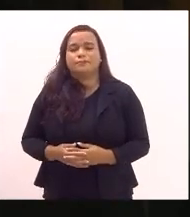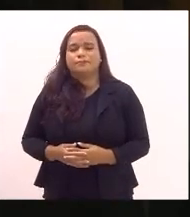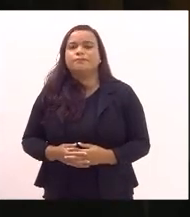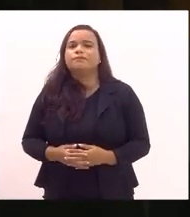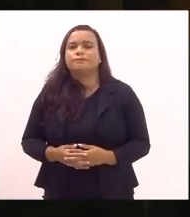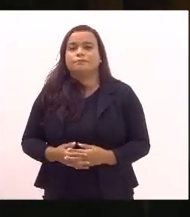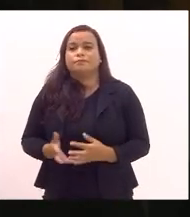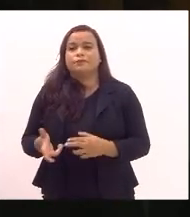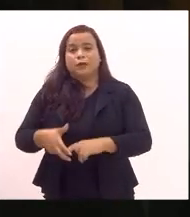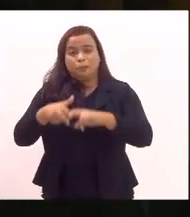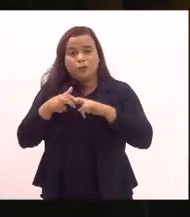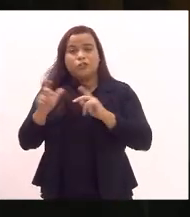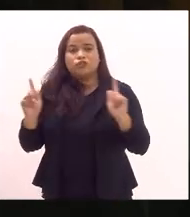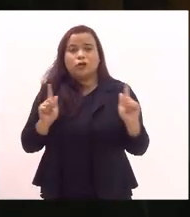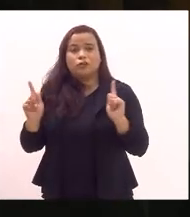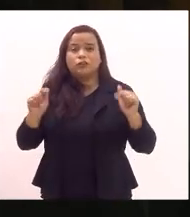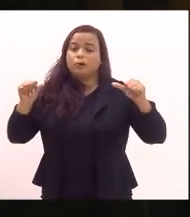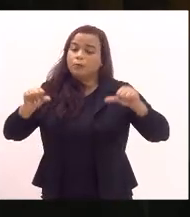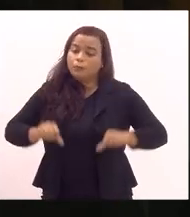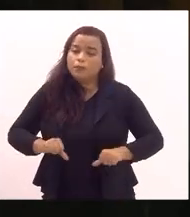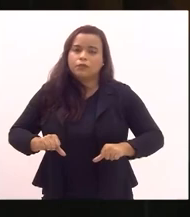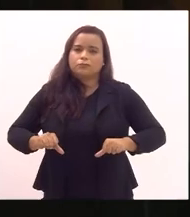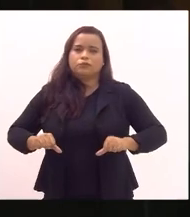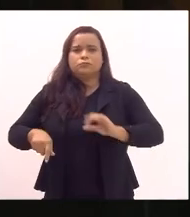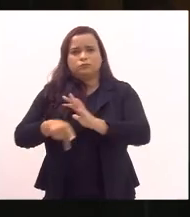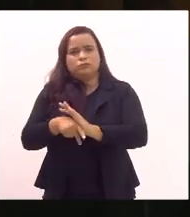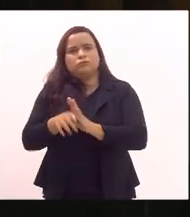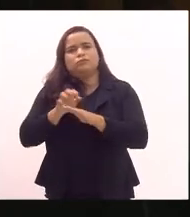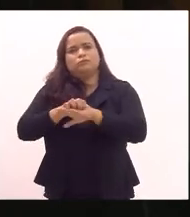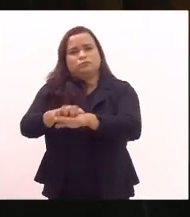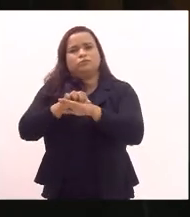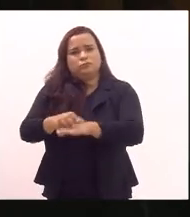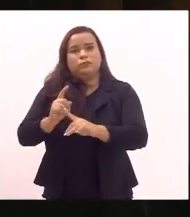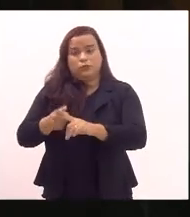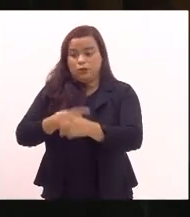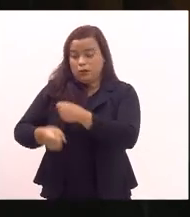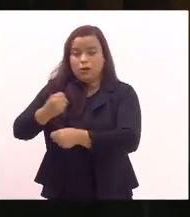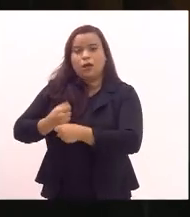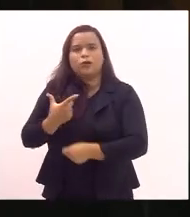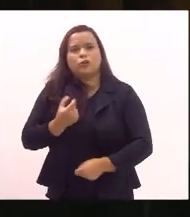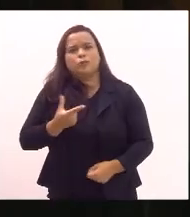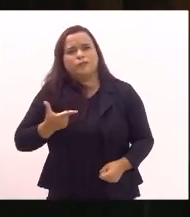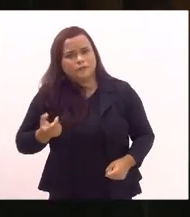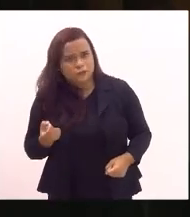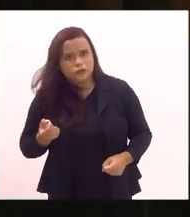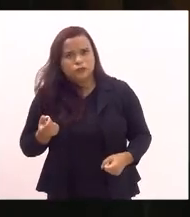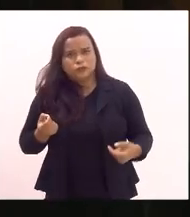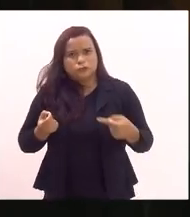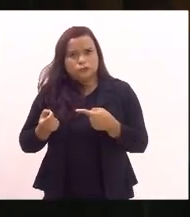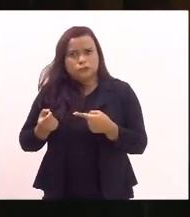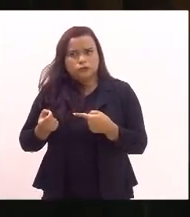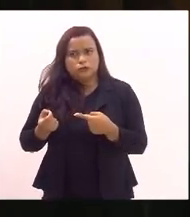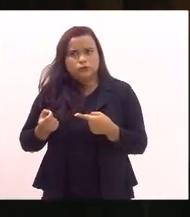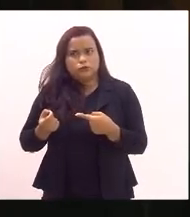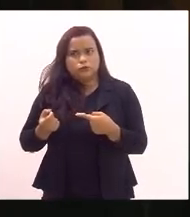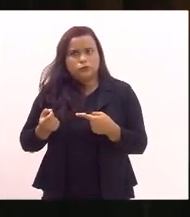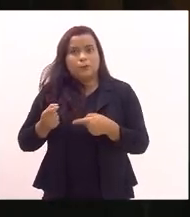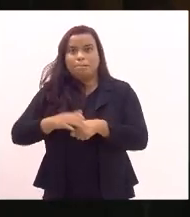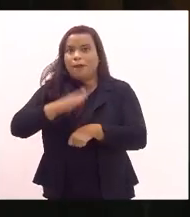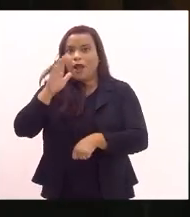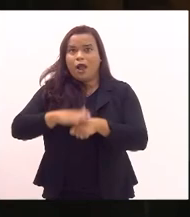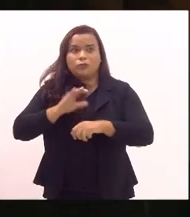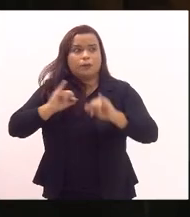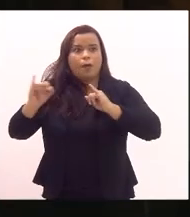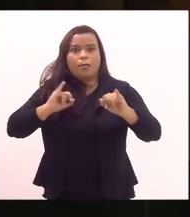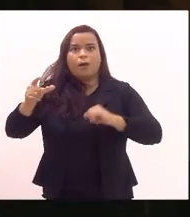e por uma má gestão e posso dizer assim porque em 2020 é o que mais se